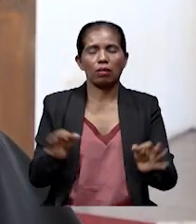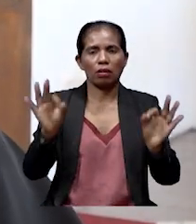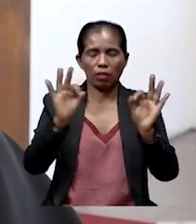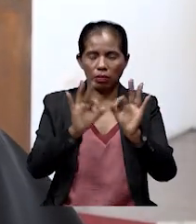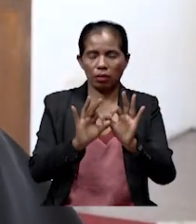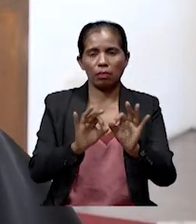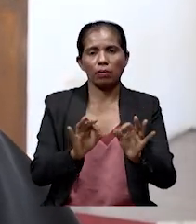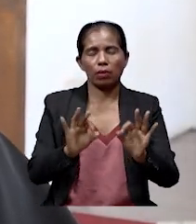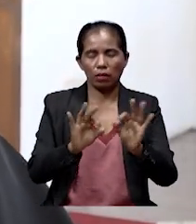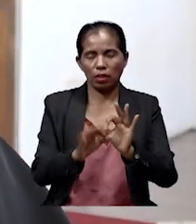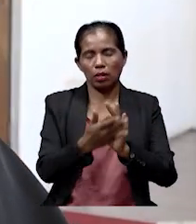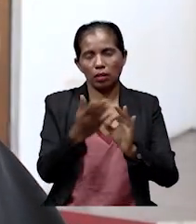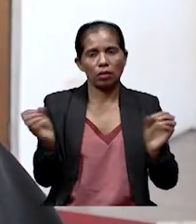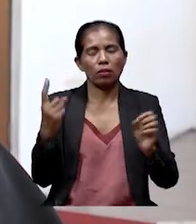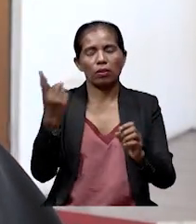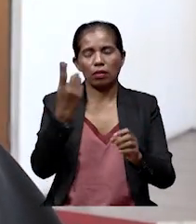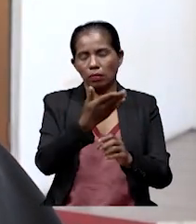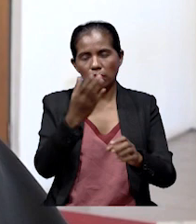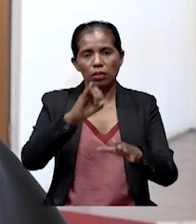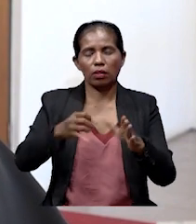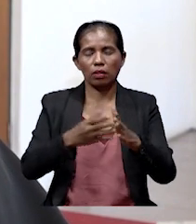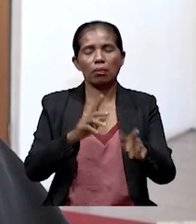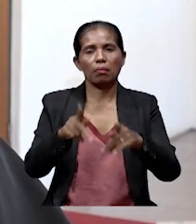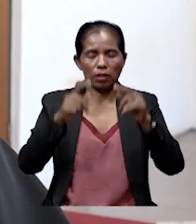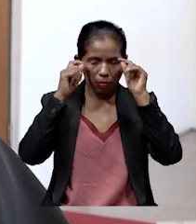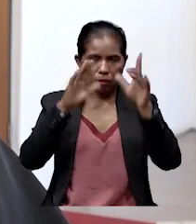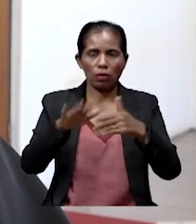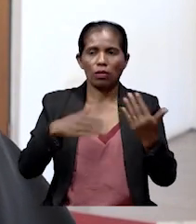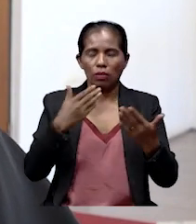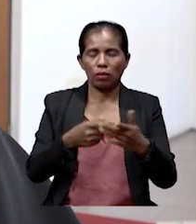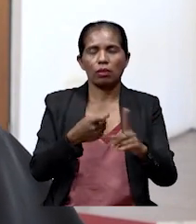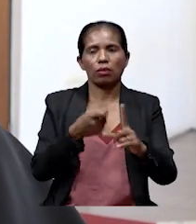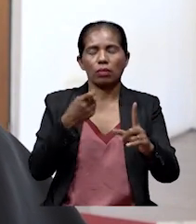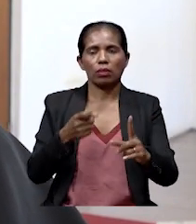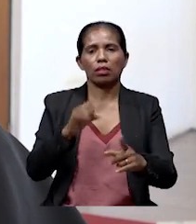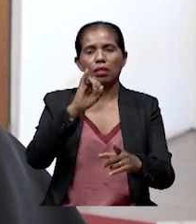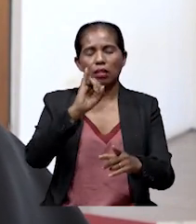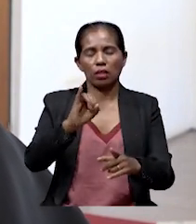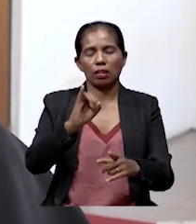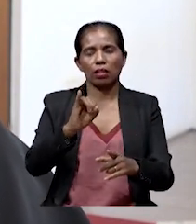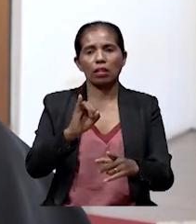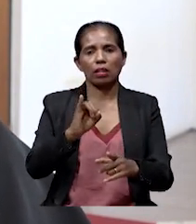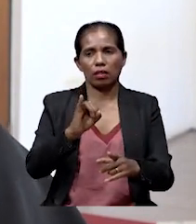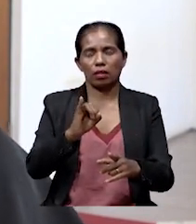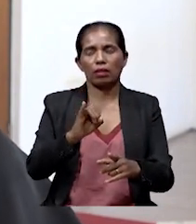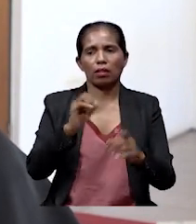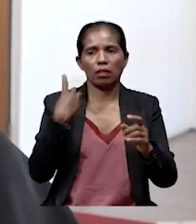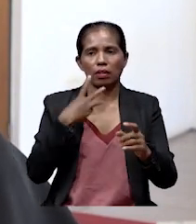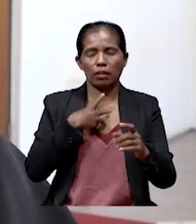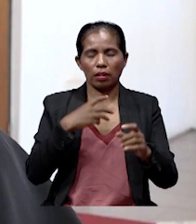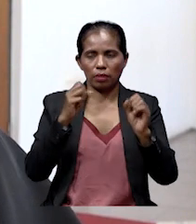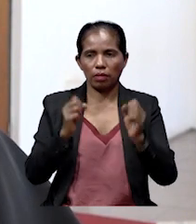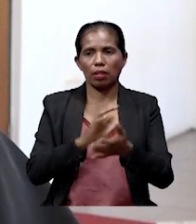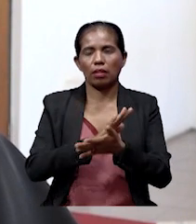lá hoje é a voz da jornalista, mas vemos para Timor-Leste Roto, também a Rússia Imprensa, mas a Ita Roto, bele, a bela de